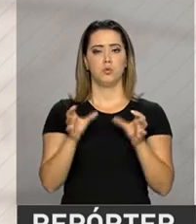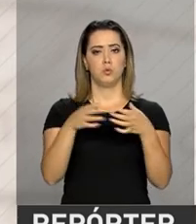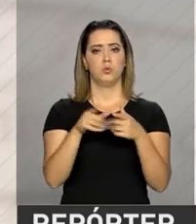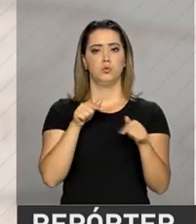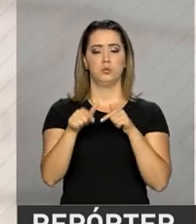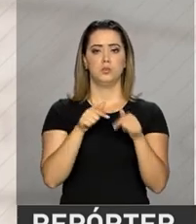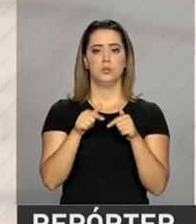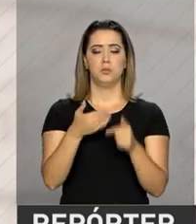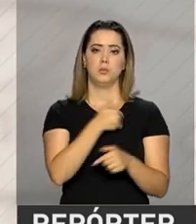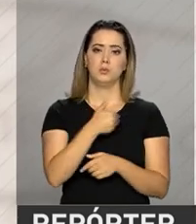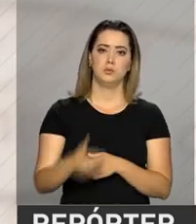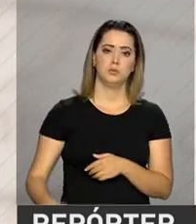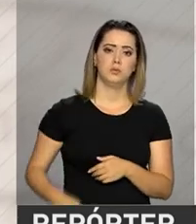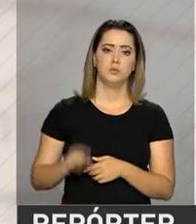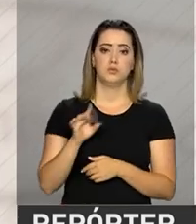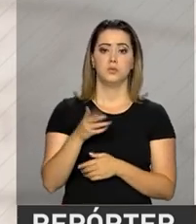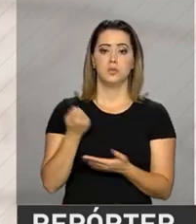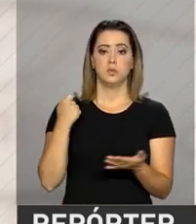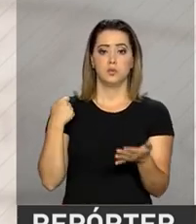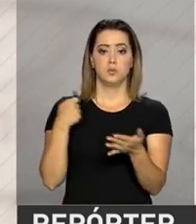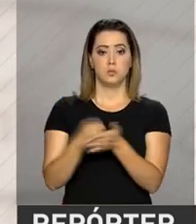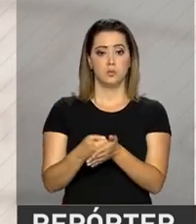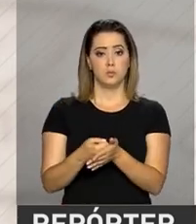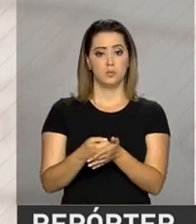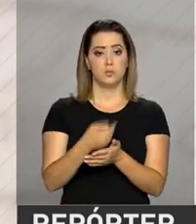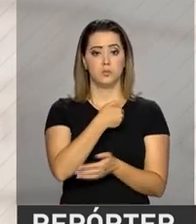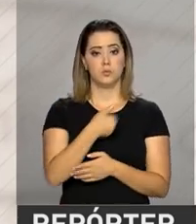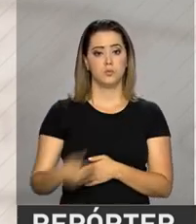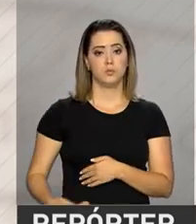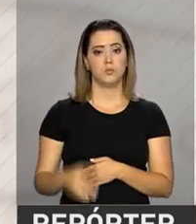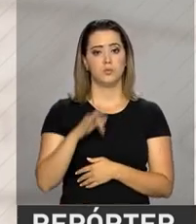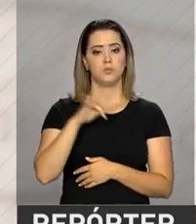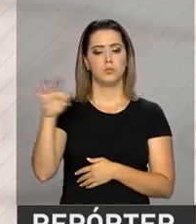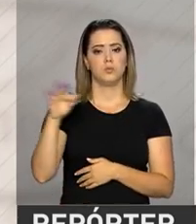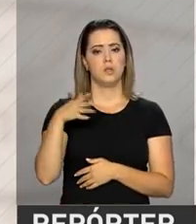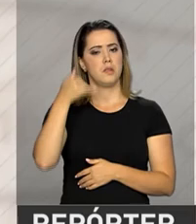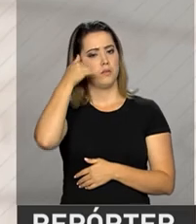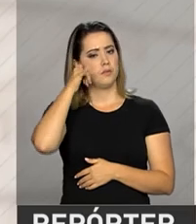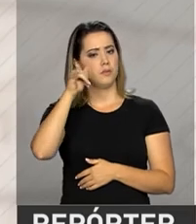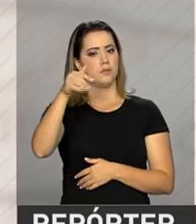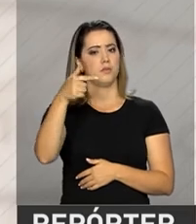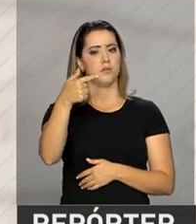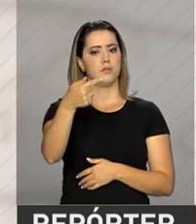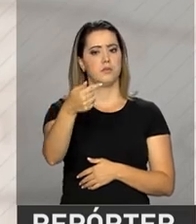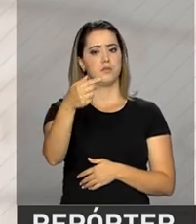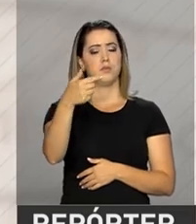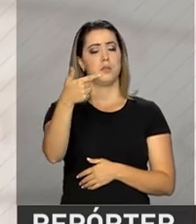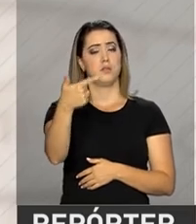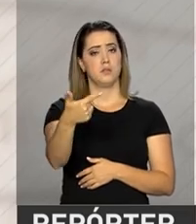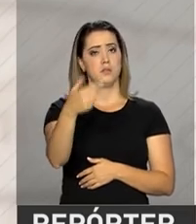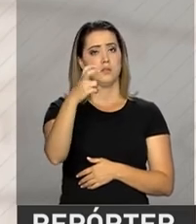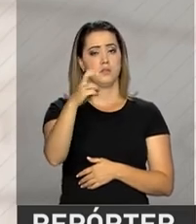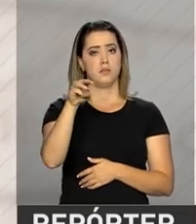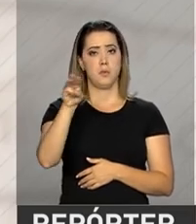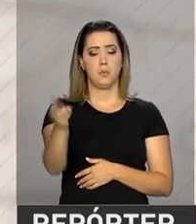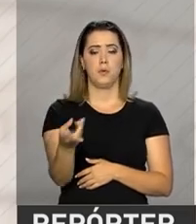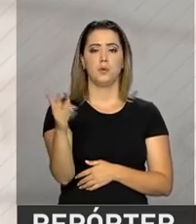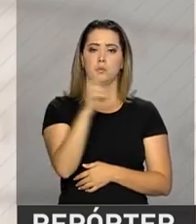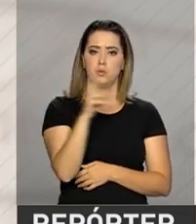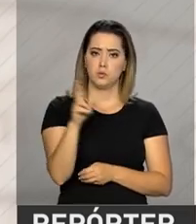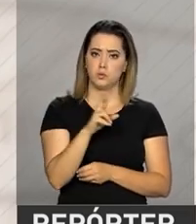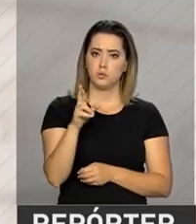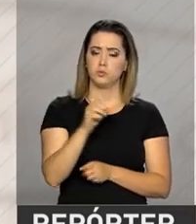públicos que só na folha de pagamento da união deve evitar gastos de 725 milhões de reais